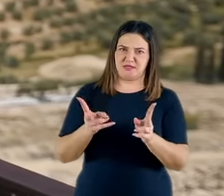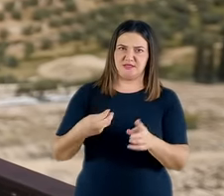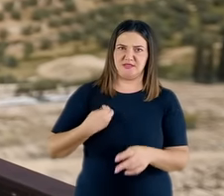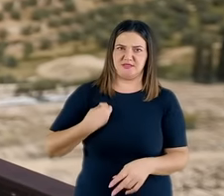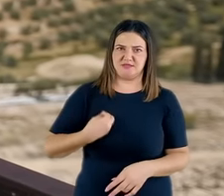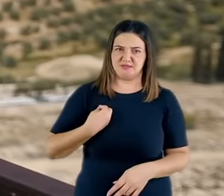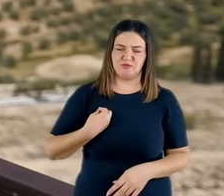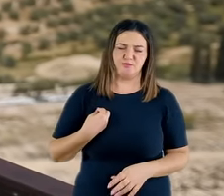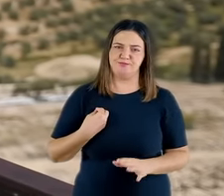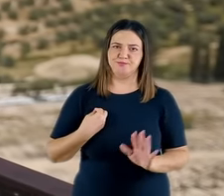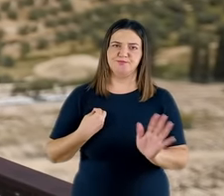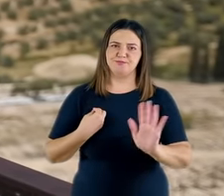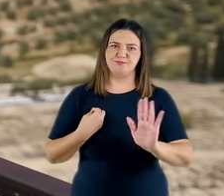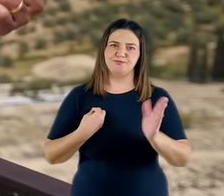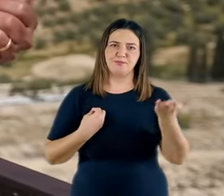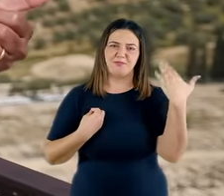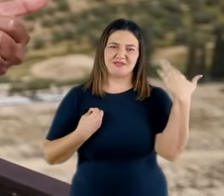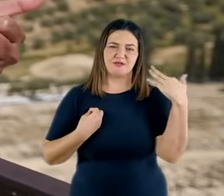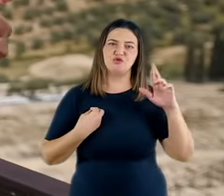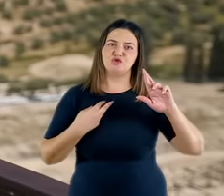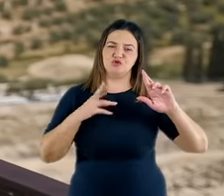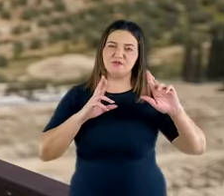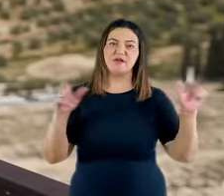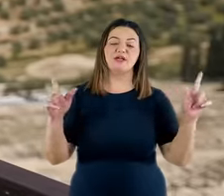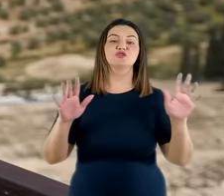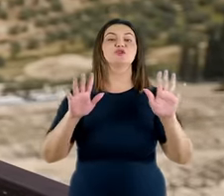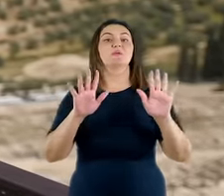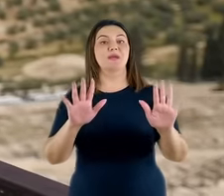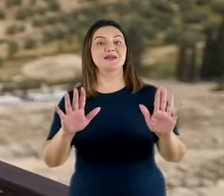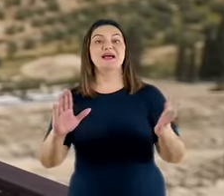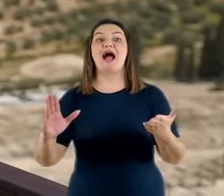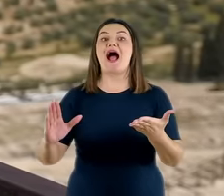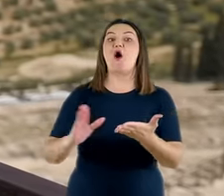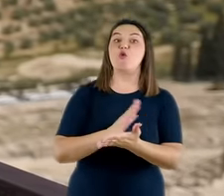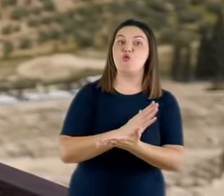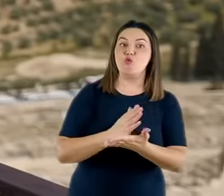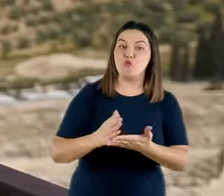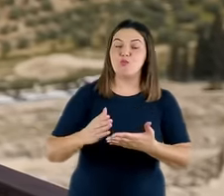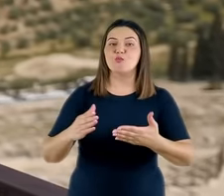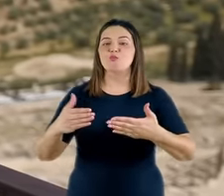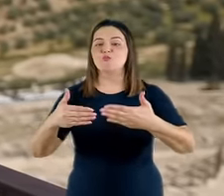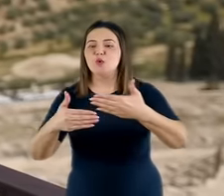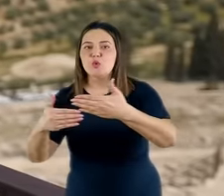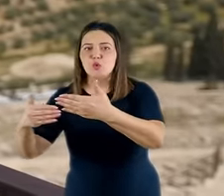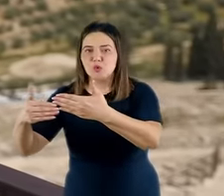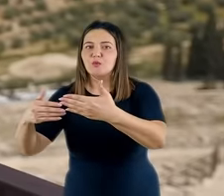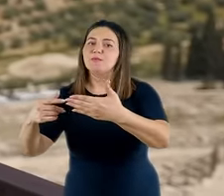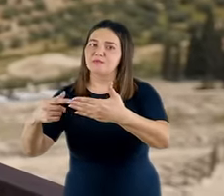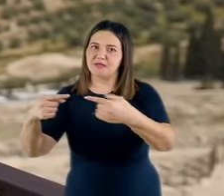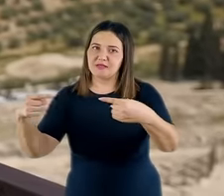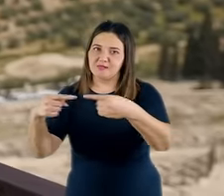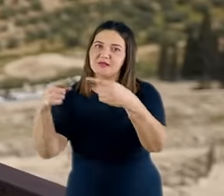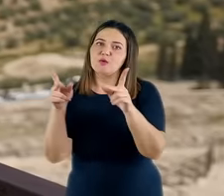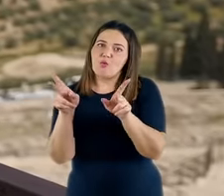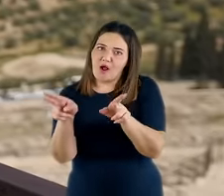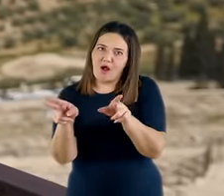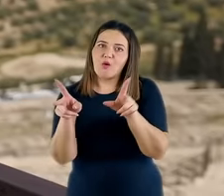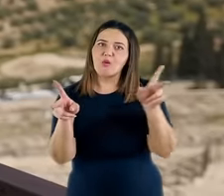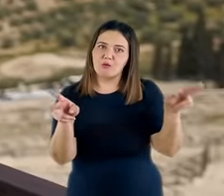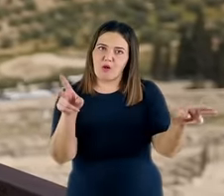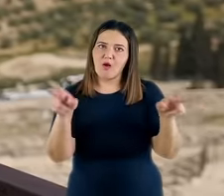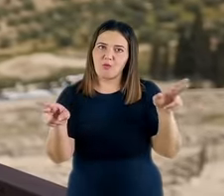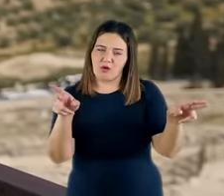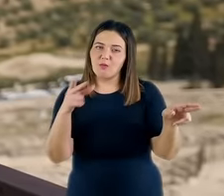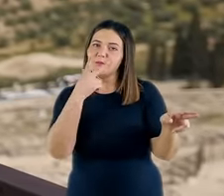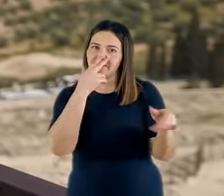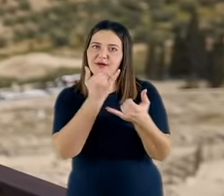coincidem com os contornos da cidade bíblica de Jerusalém. Porém, eu afirmei que algumas partes, sim, foram construídas as